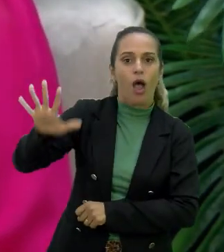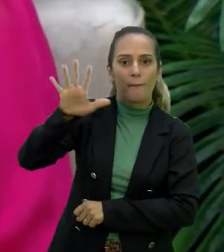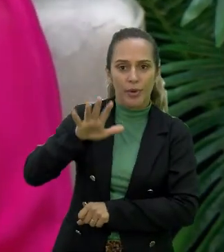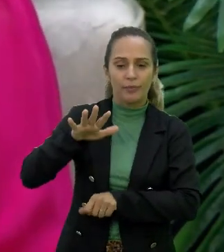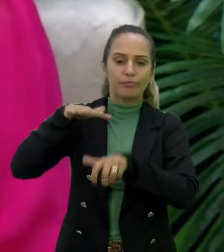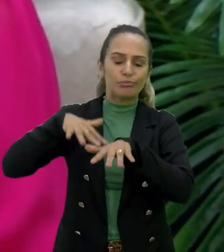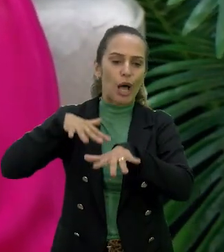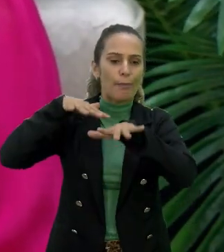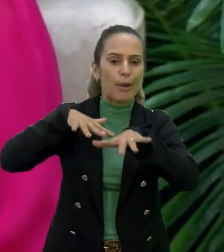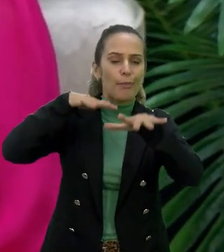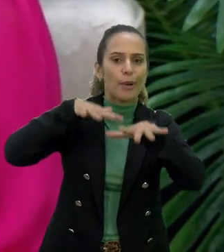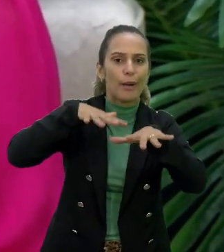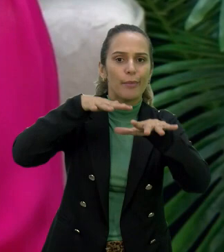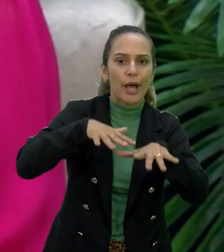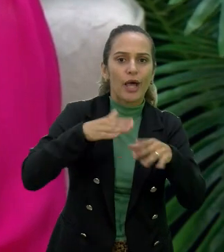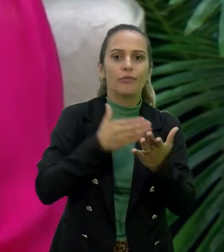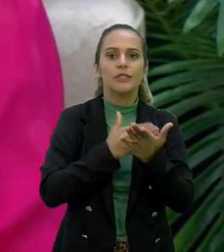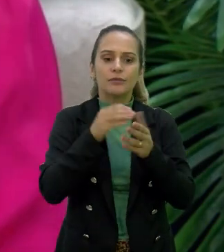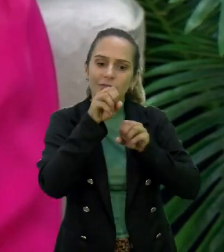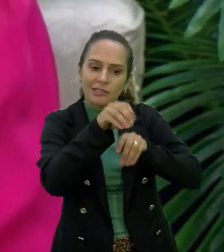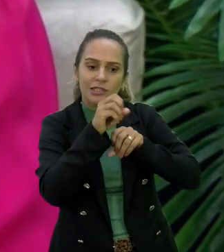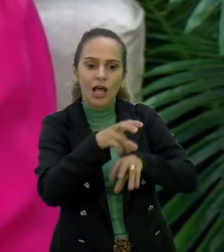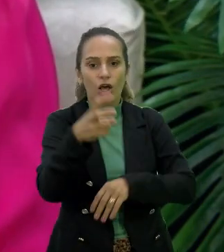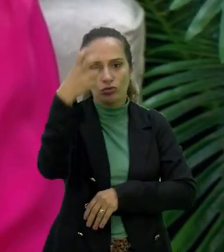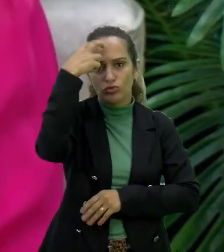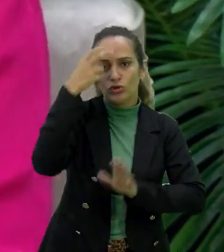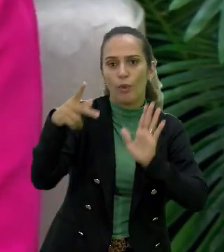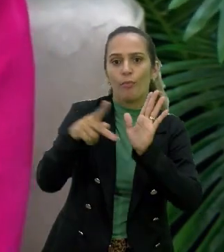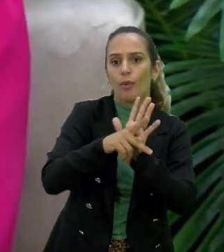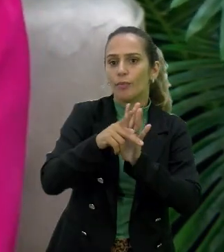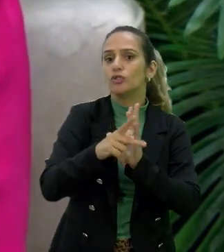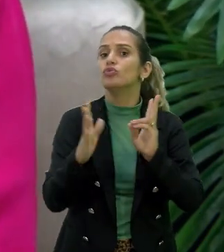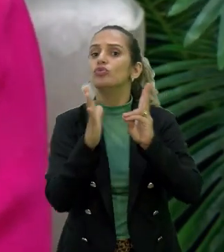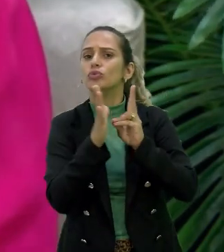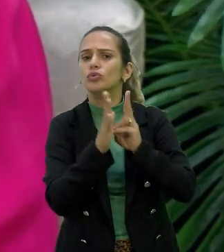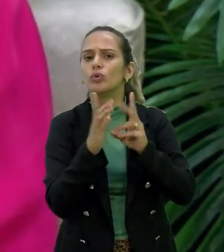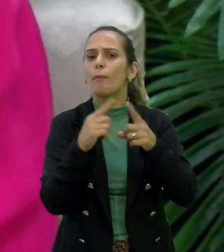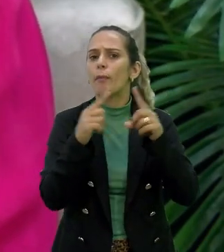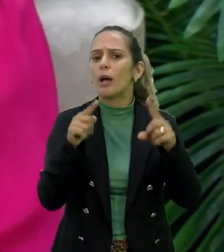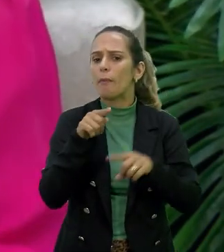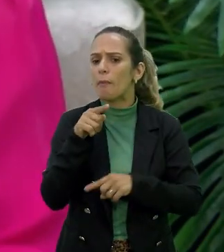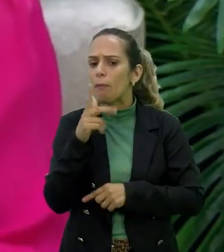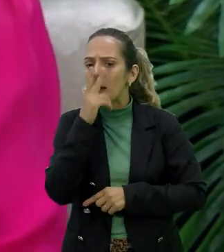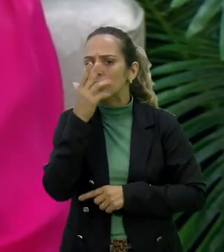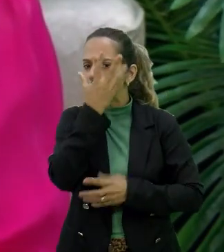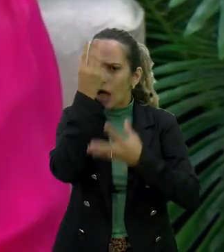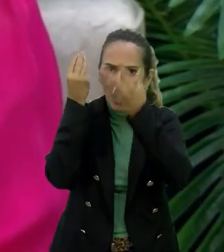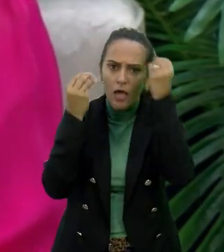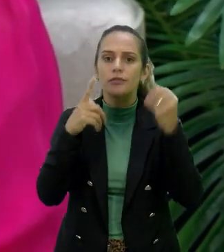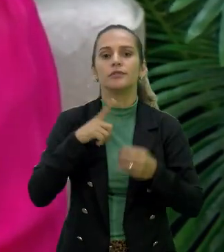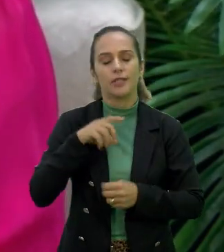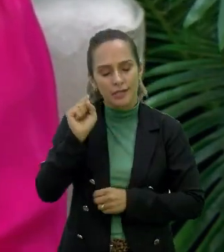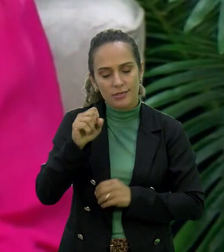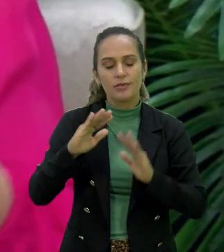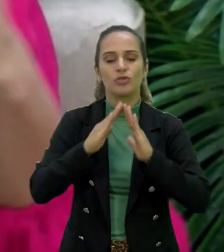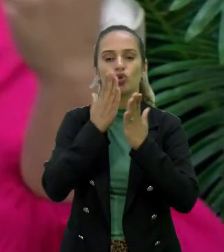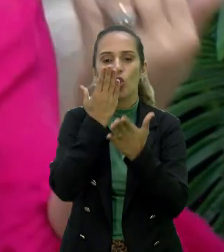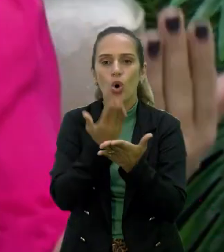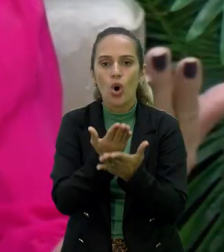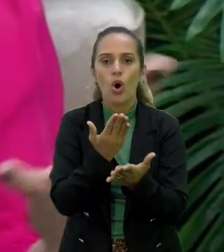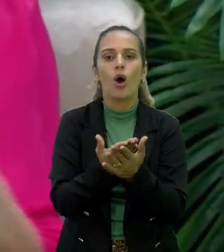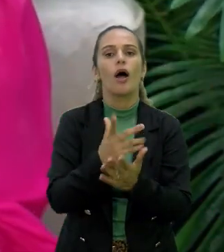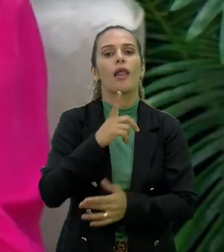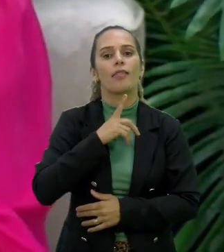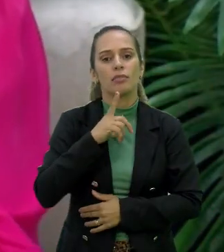culturando os índios só que depois os indígenas os povos indígenas estão esquecidos é claro existe política pública que existe escola